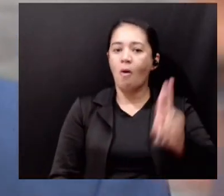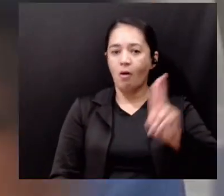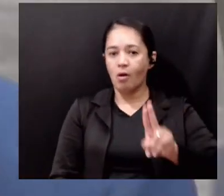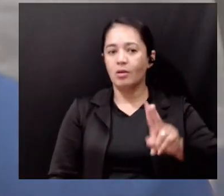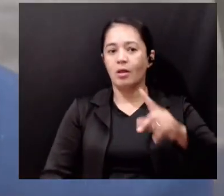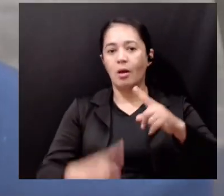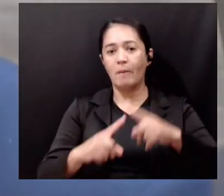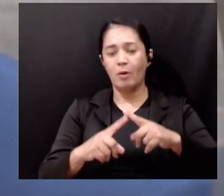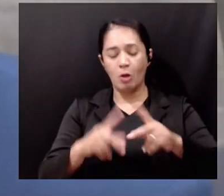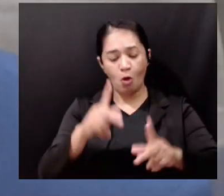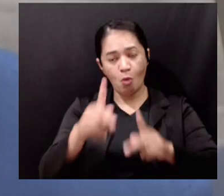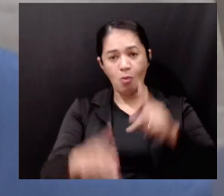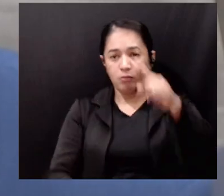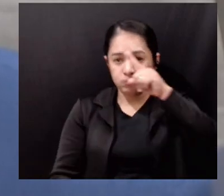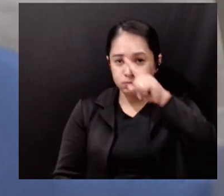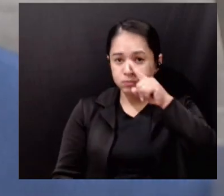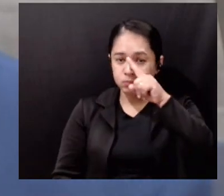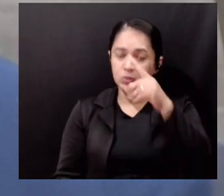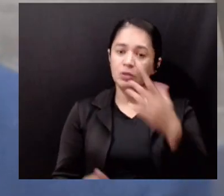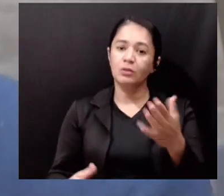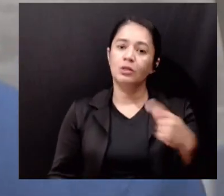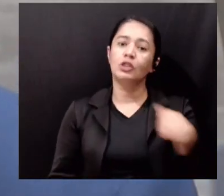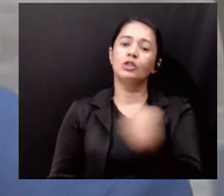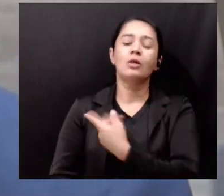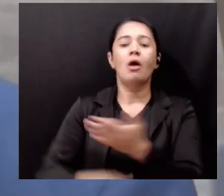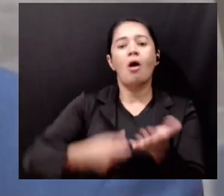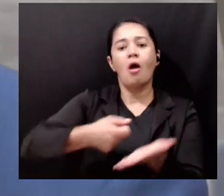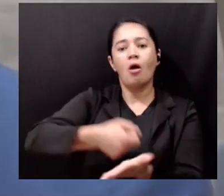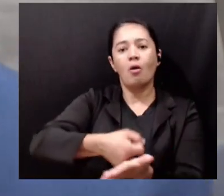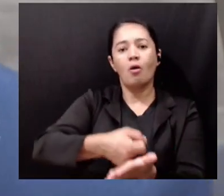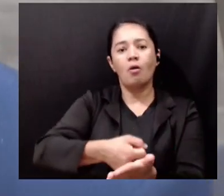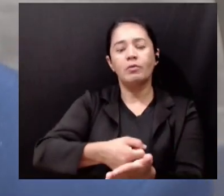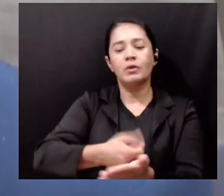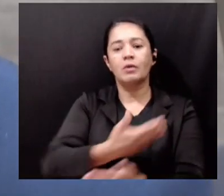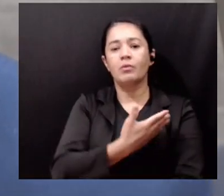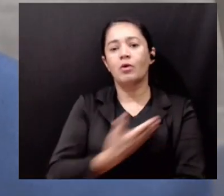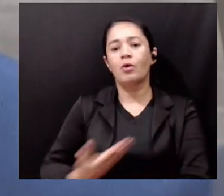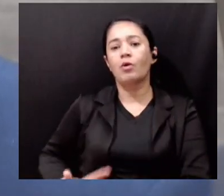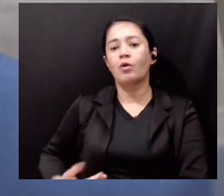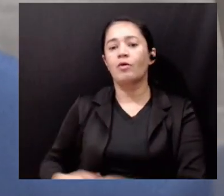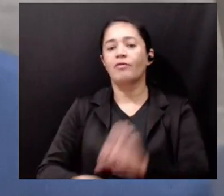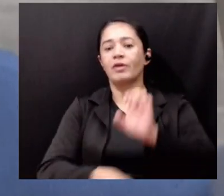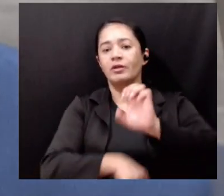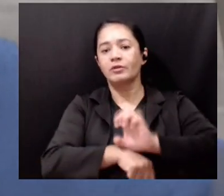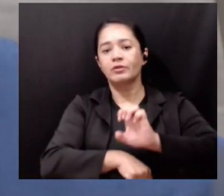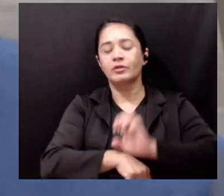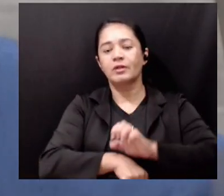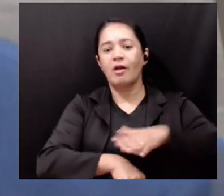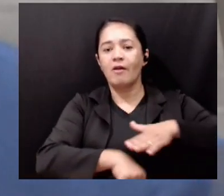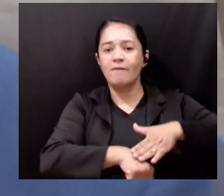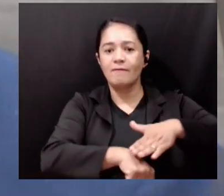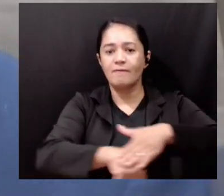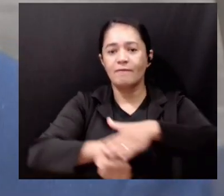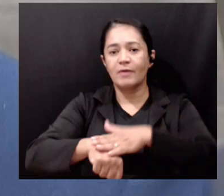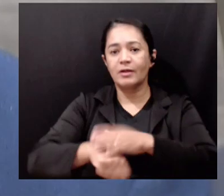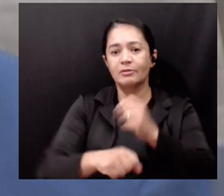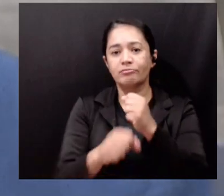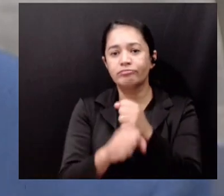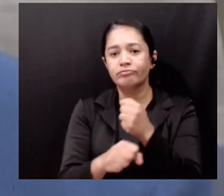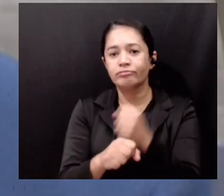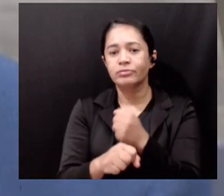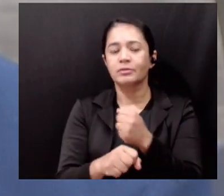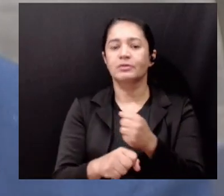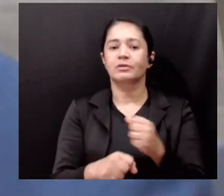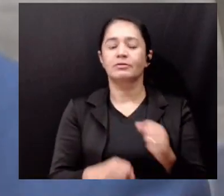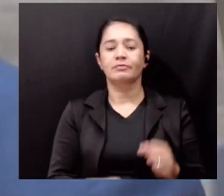população e nós estamos cobrando do governo do estado para que possam executar a construção dessa passarela,